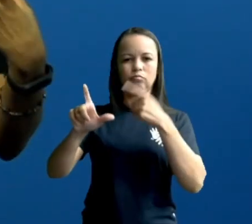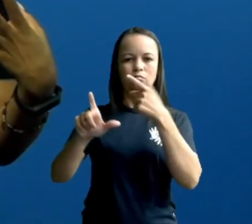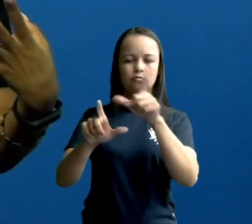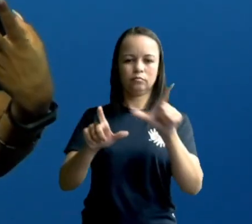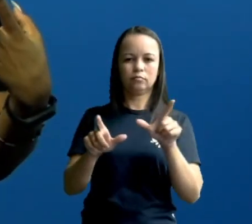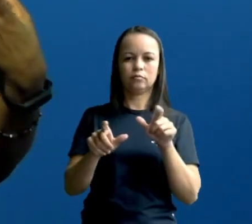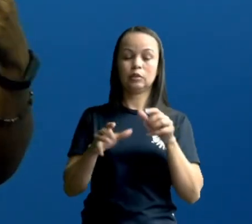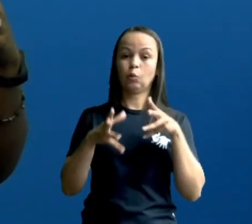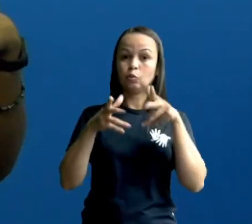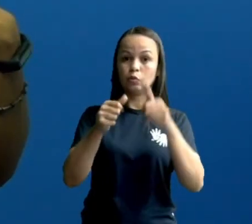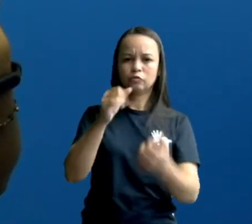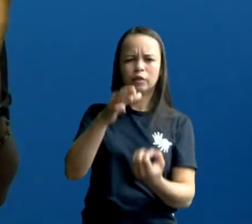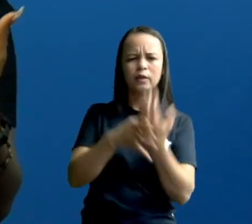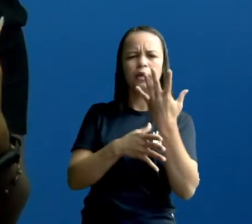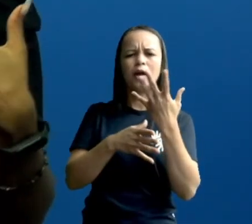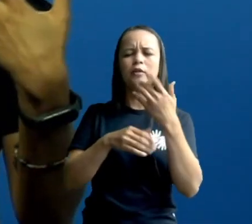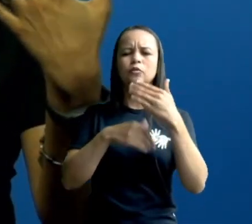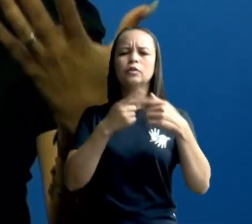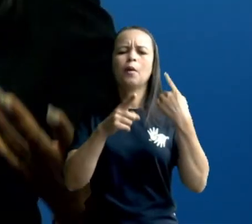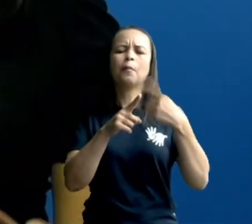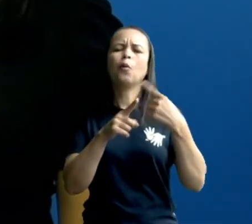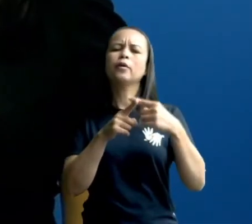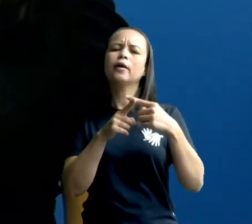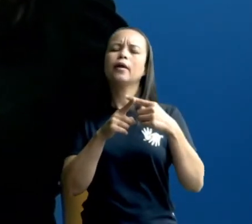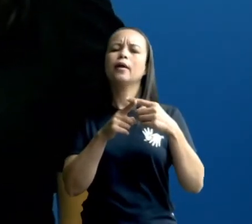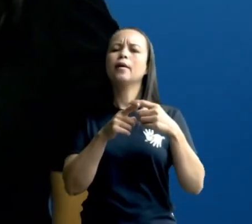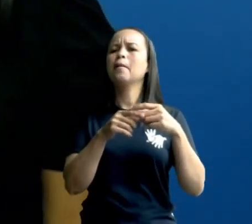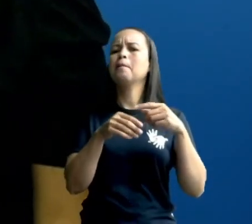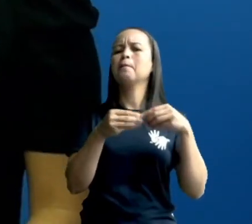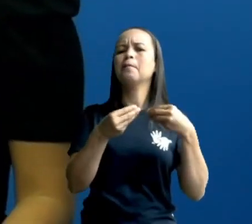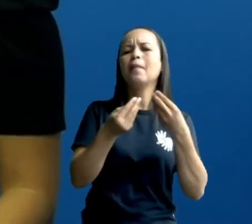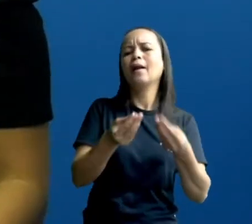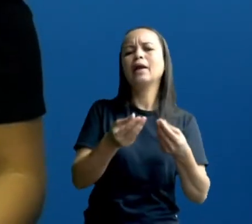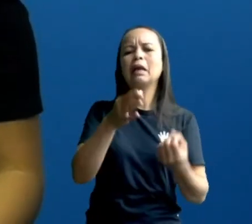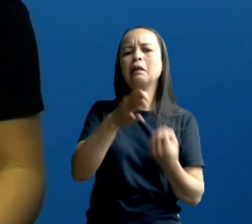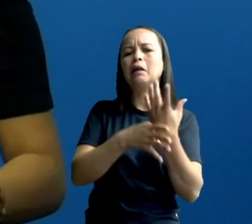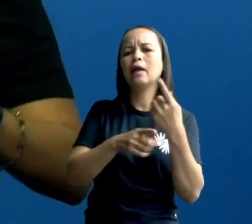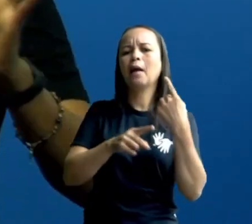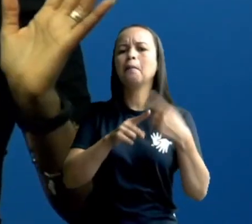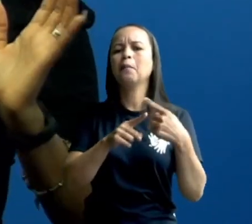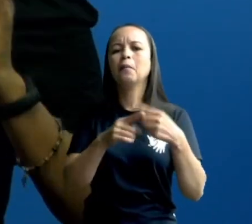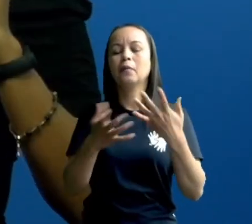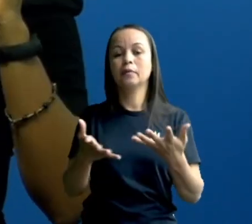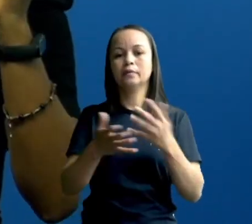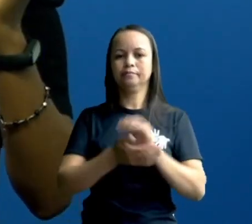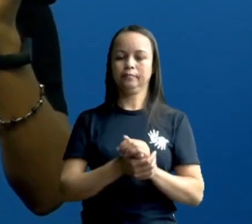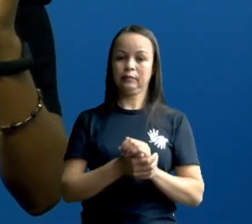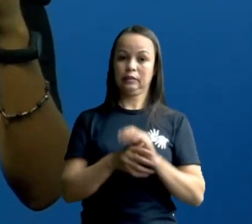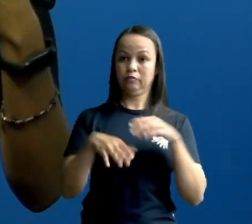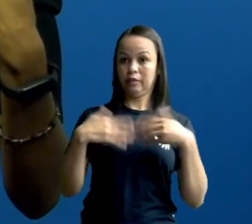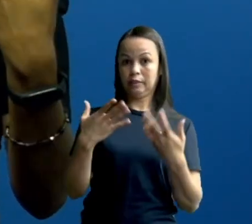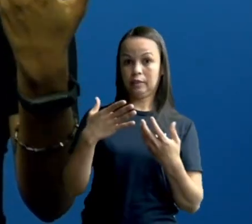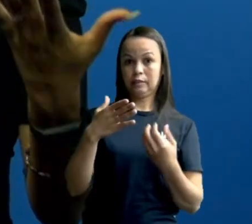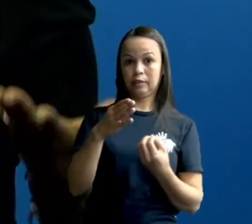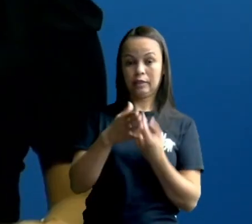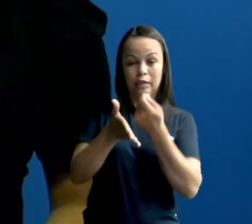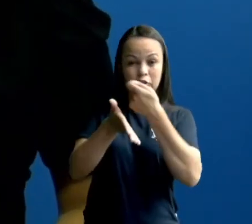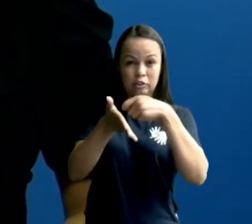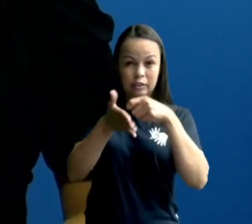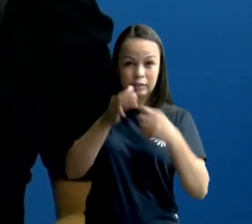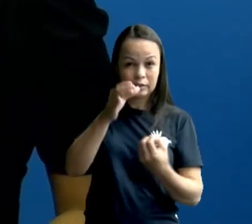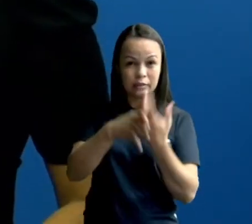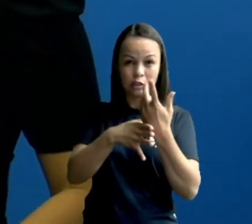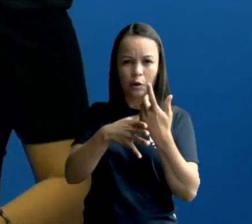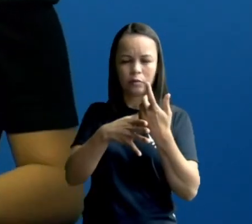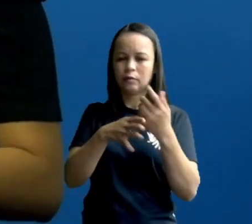tudo que foi inventado, ela tinha um porquê e para quê, certo? De repente, a escrita não surgiu, ela foi uma